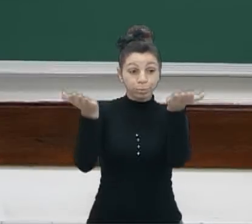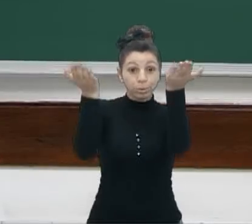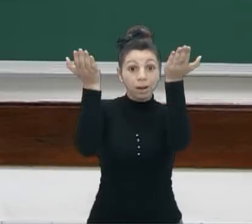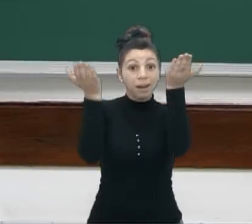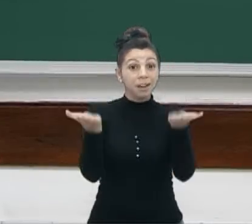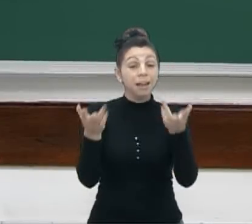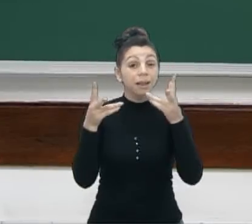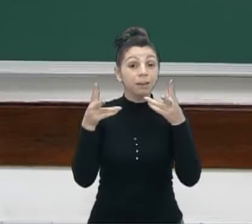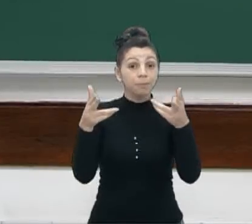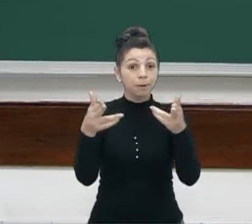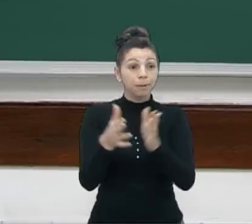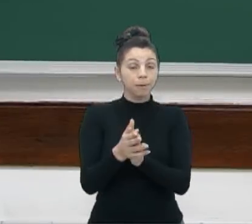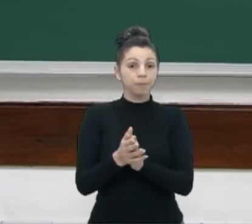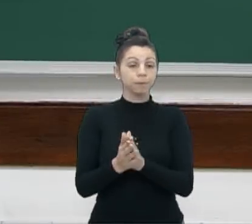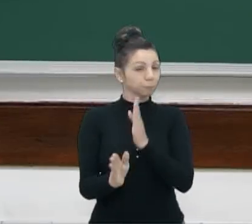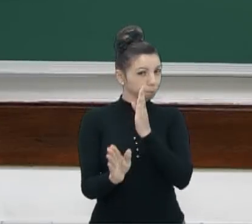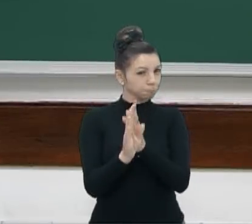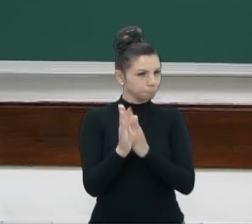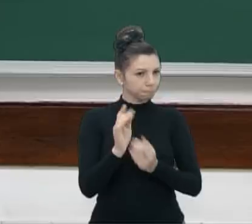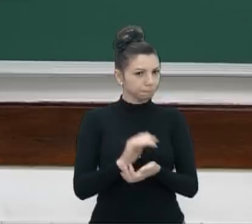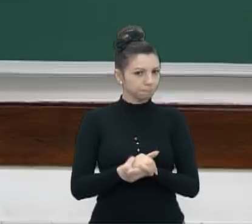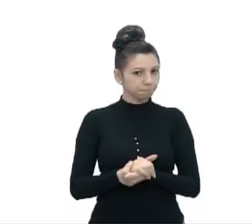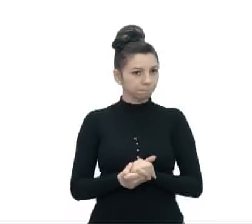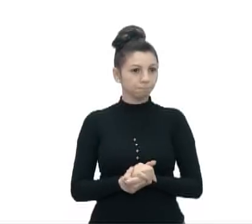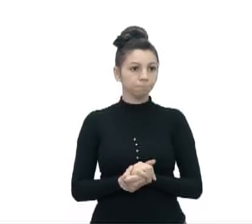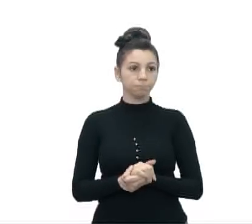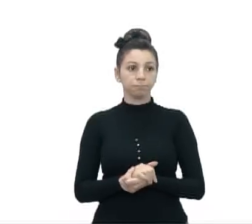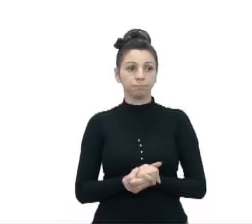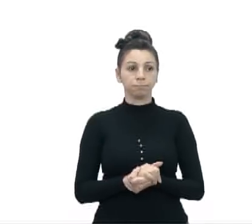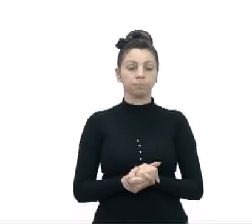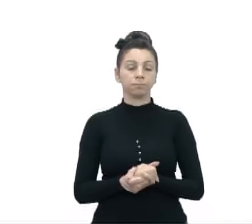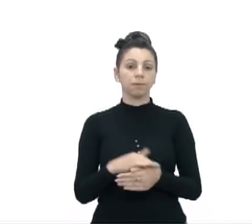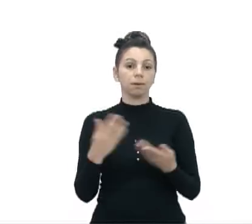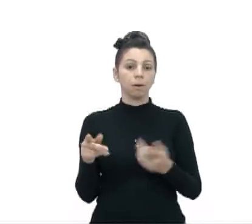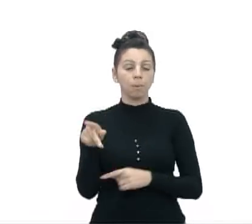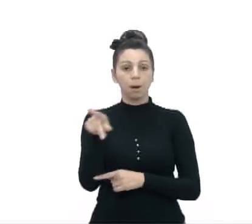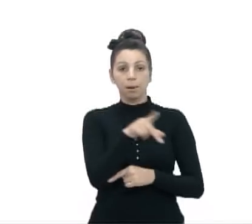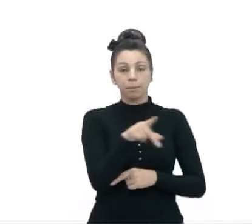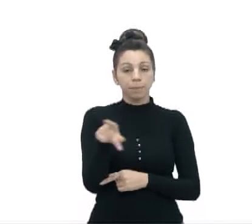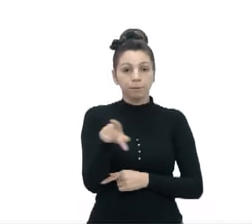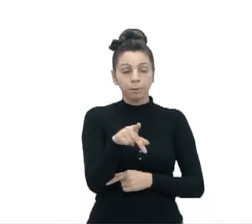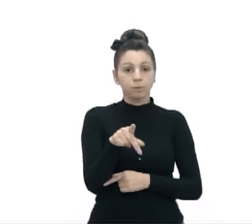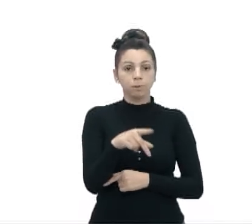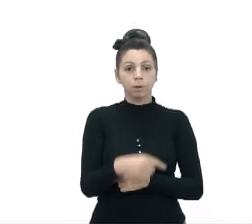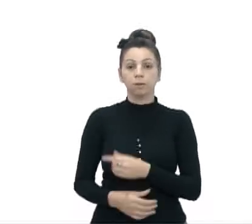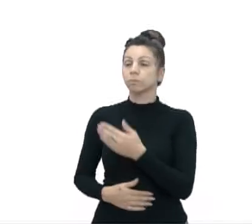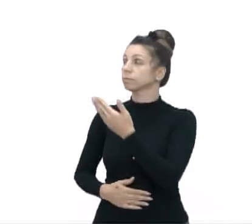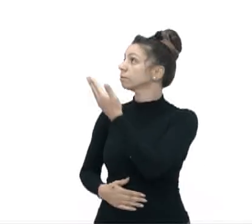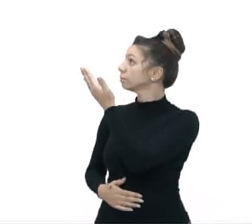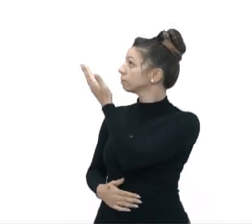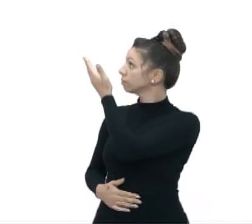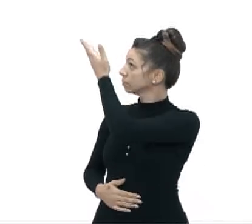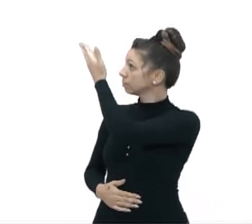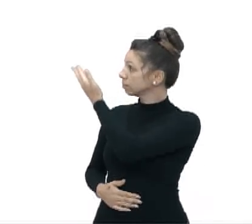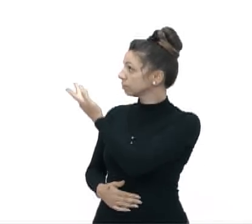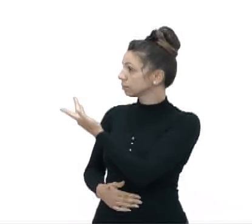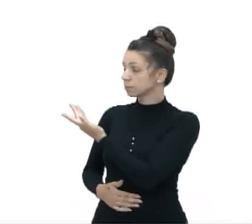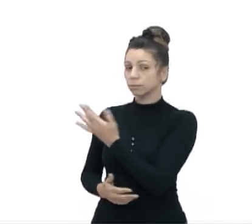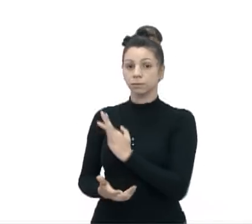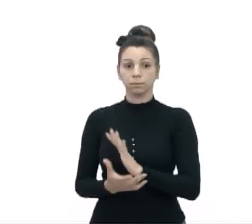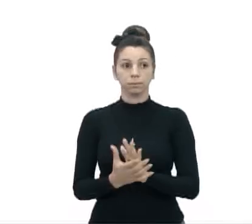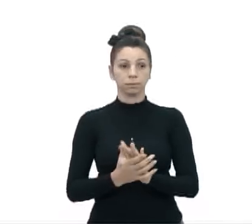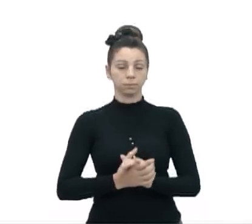Vamos verificar? Vamos lá. A professora pôs lá no quadro das ordens